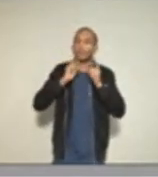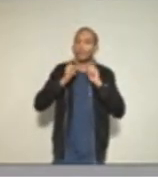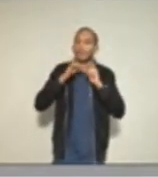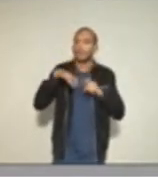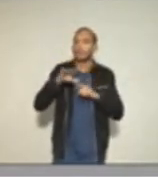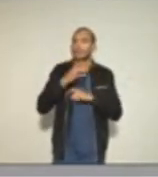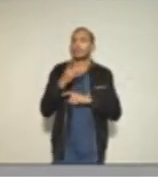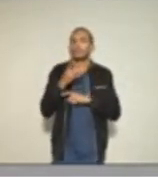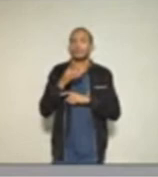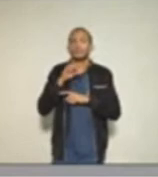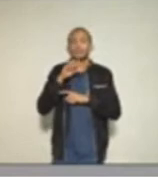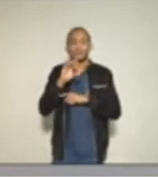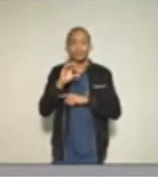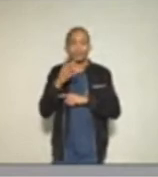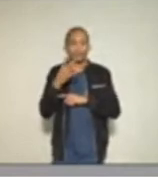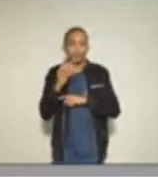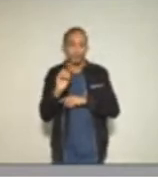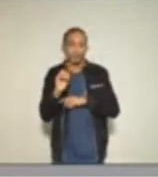do C40.